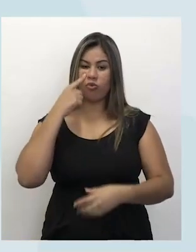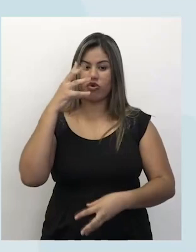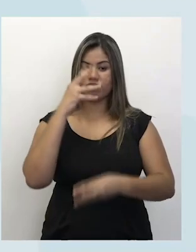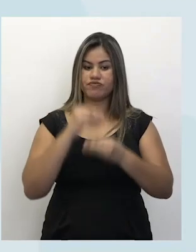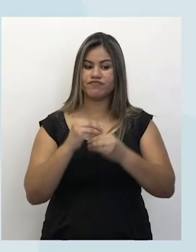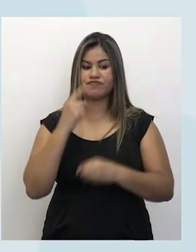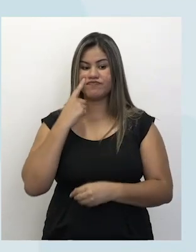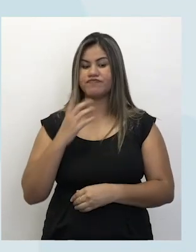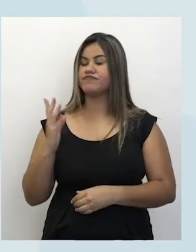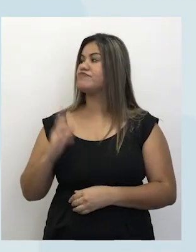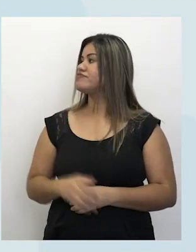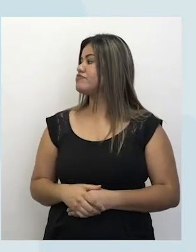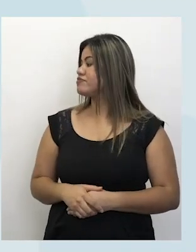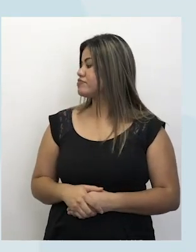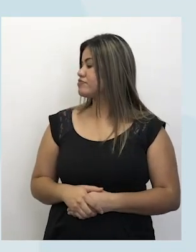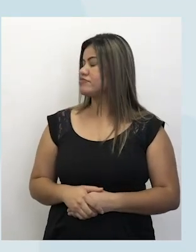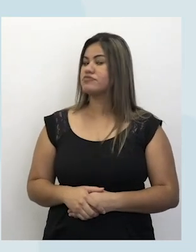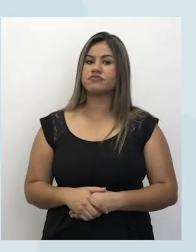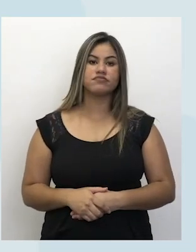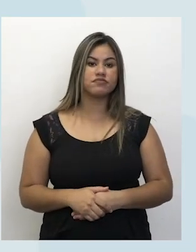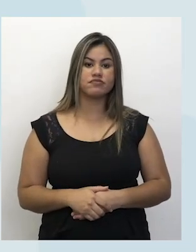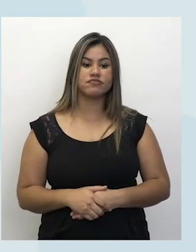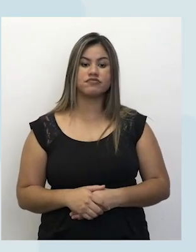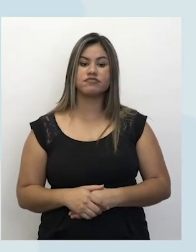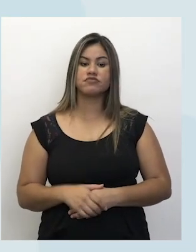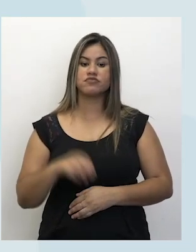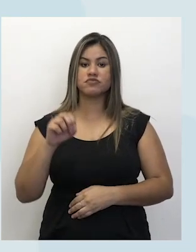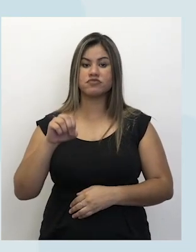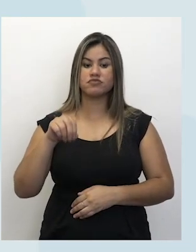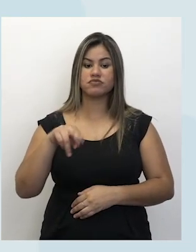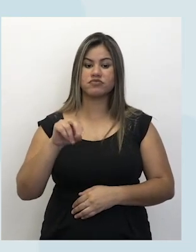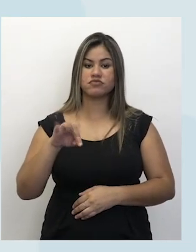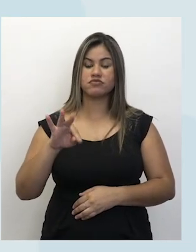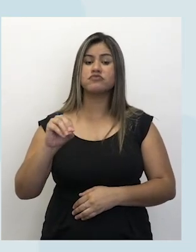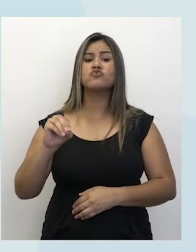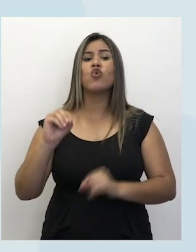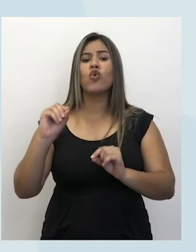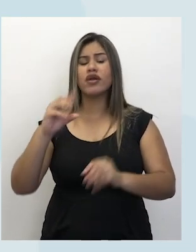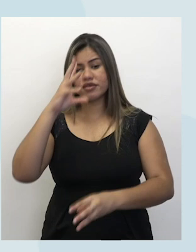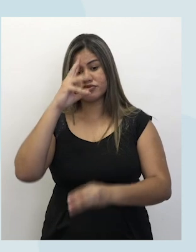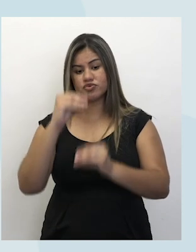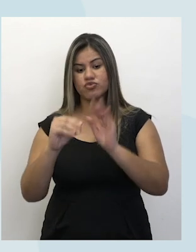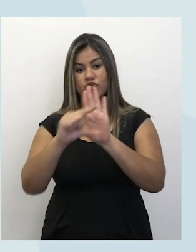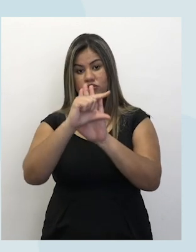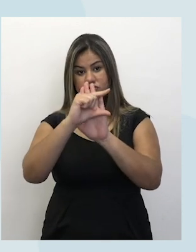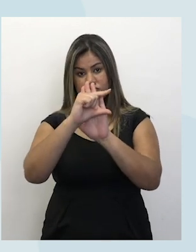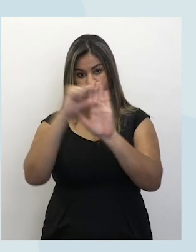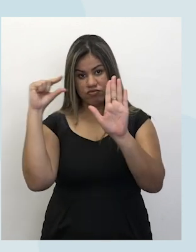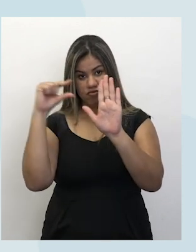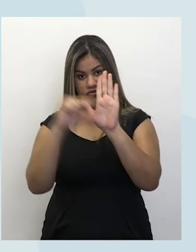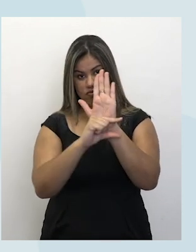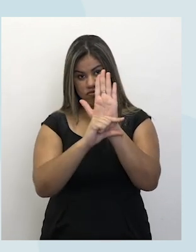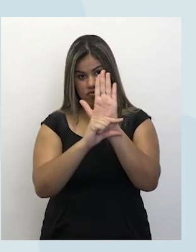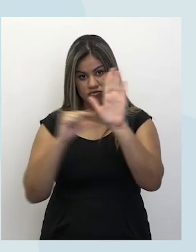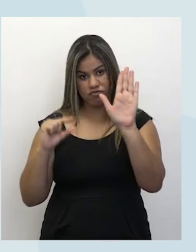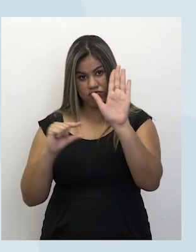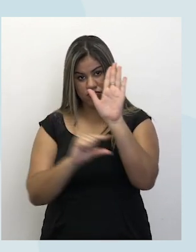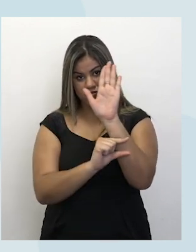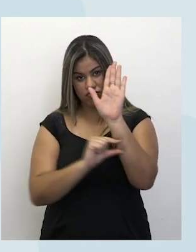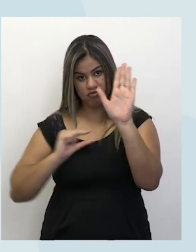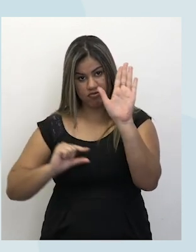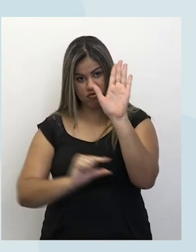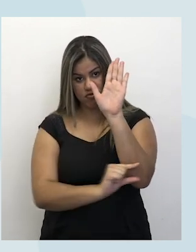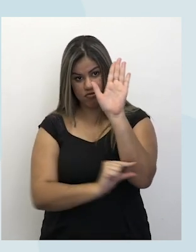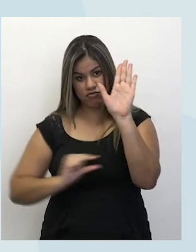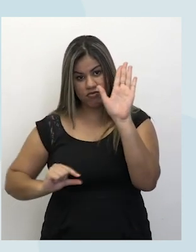tela nós temos o que é um soneto porque é um soneto aí só 4 4 versos 4 versos